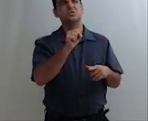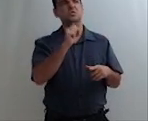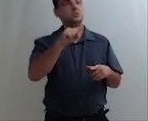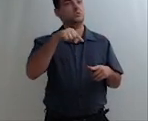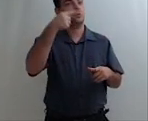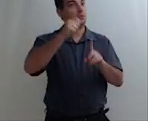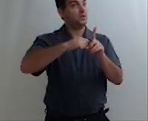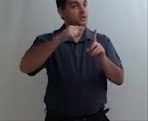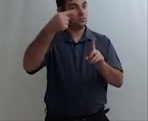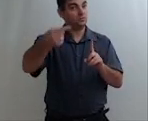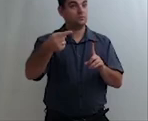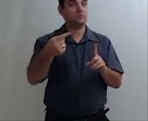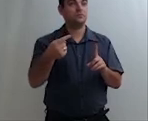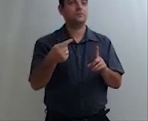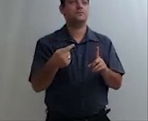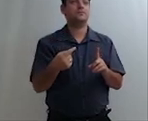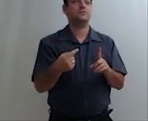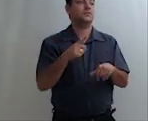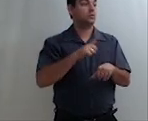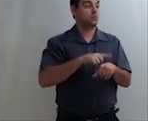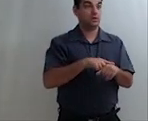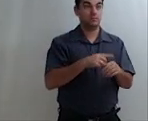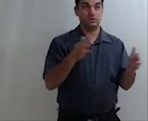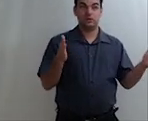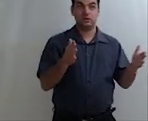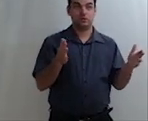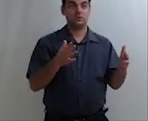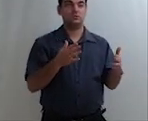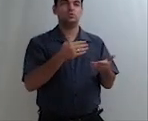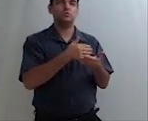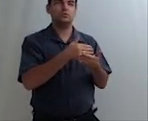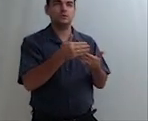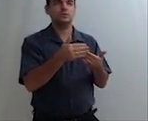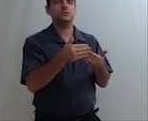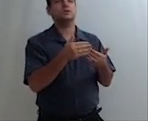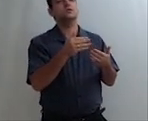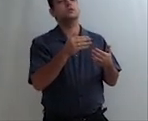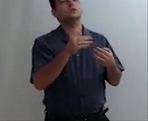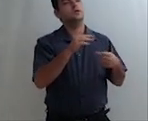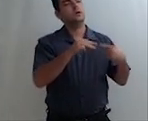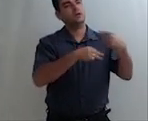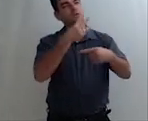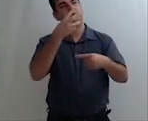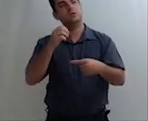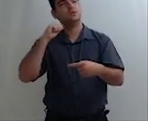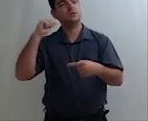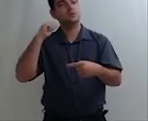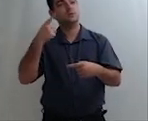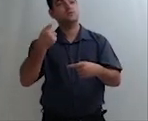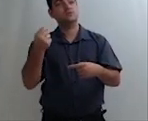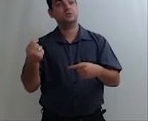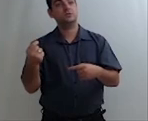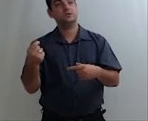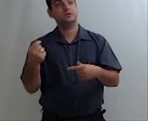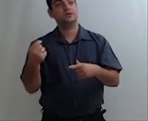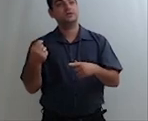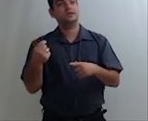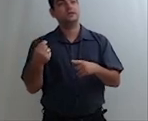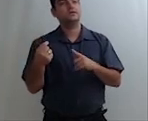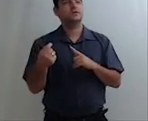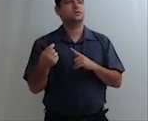no laps temporal entre a distribução do feito e o dia 30 de Abril de 2020 foram